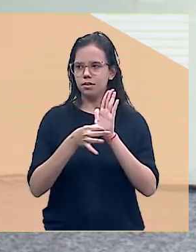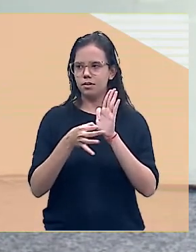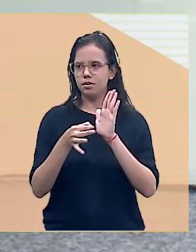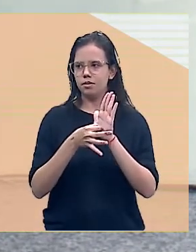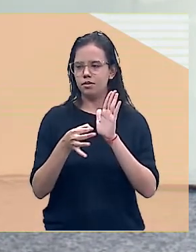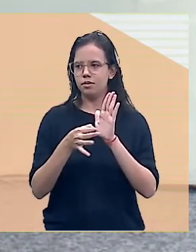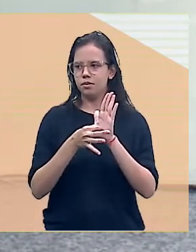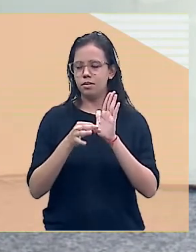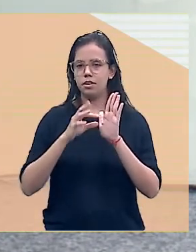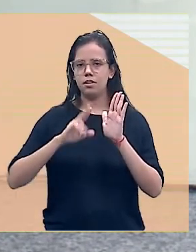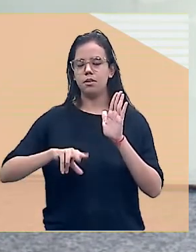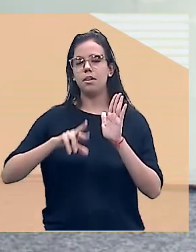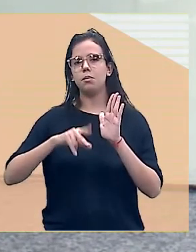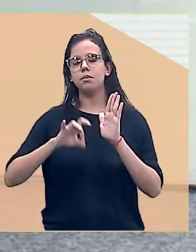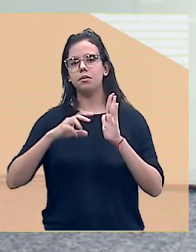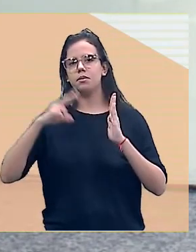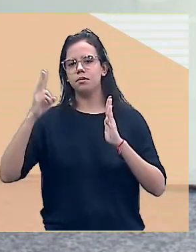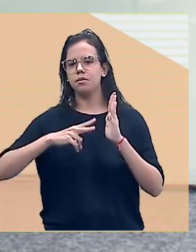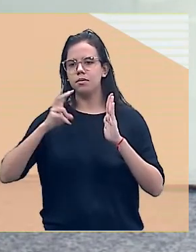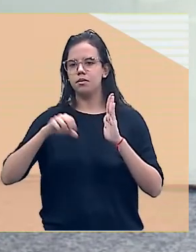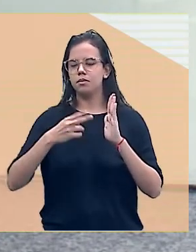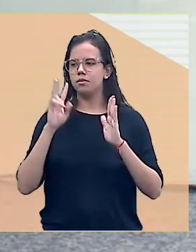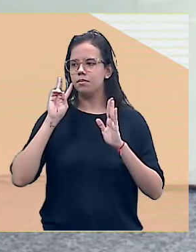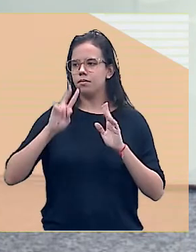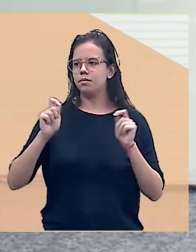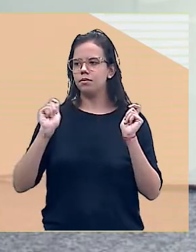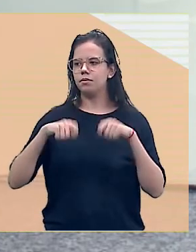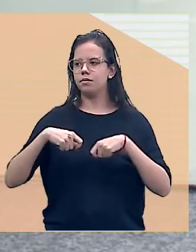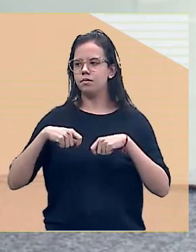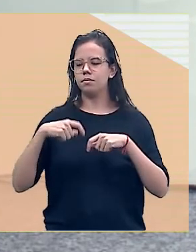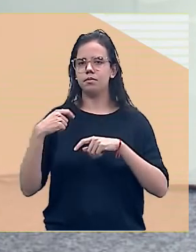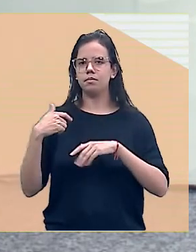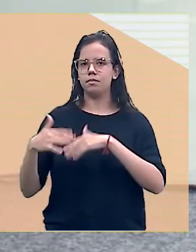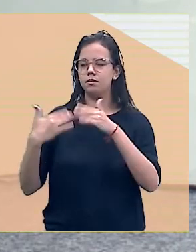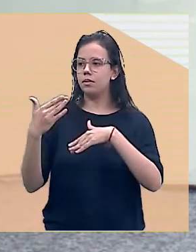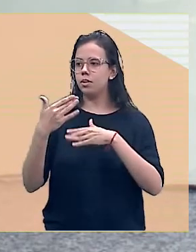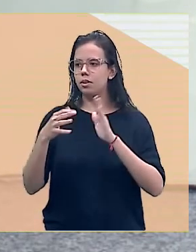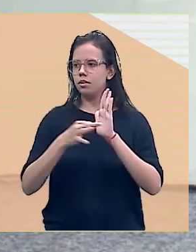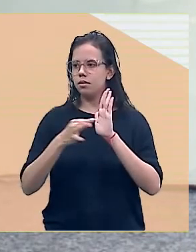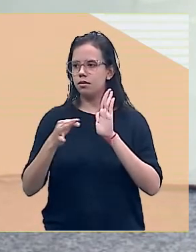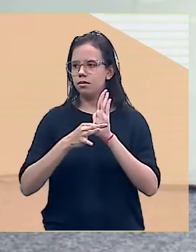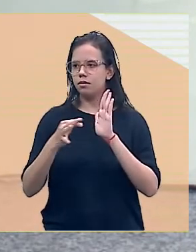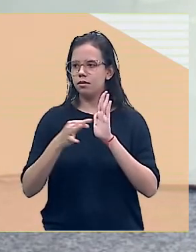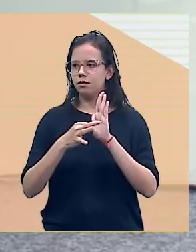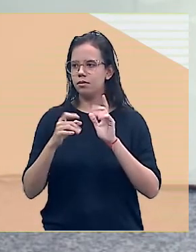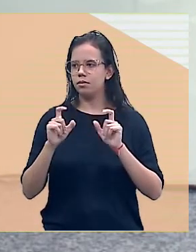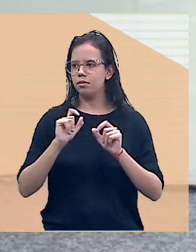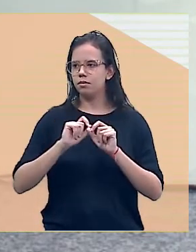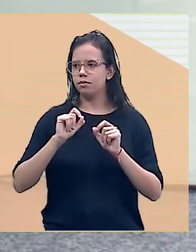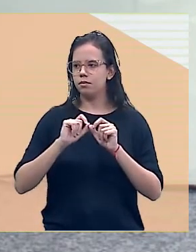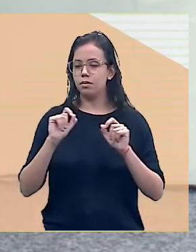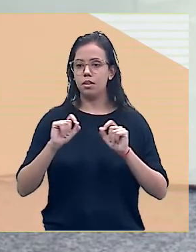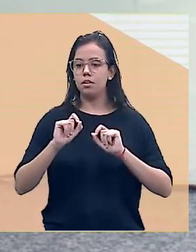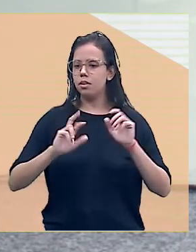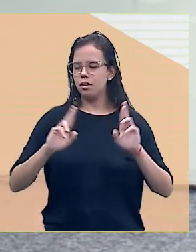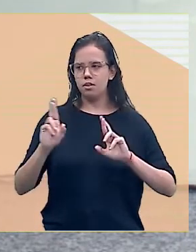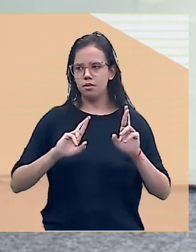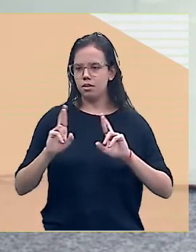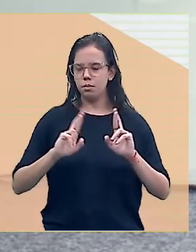ler ou você vê é preciso que você Desenvolva o senso crítico que você faça as É